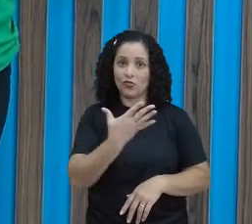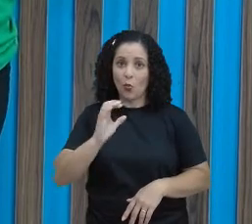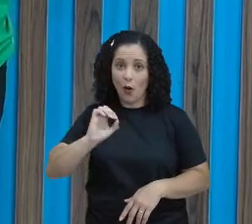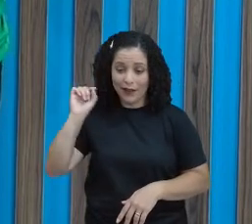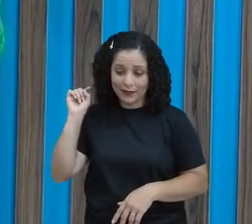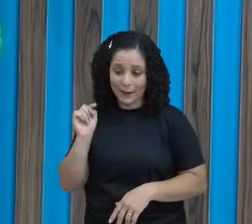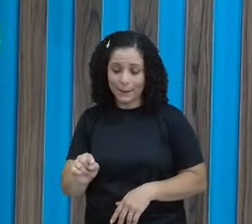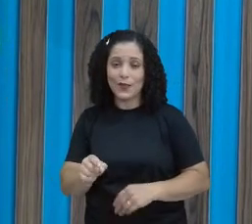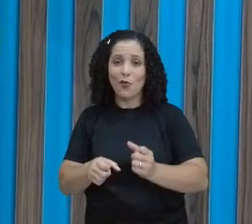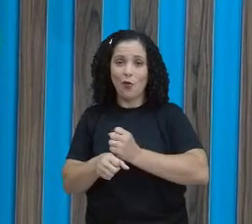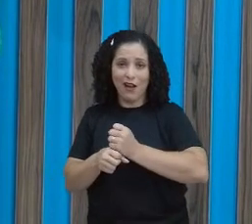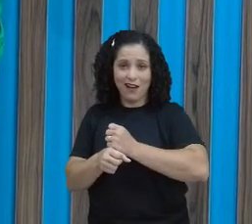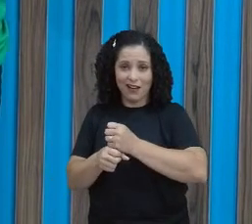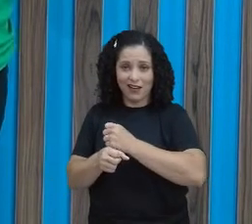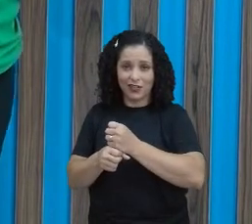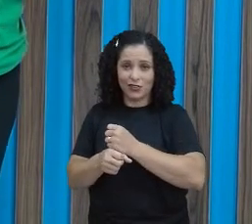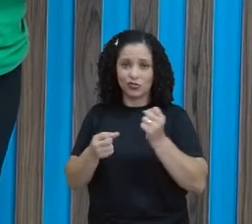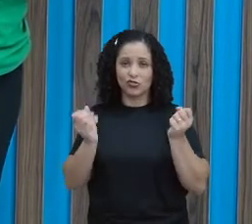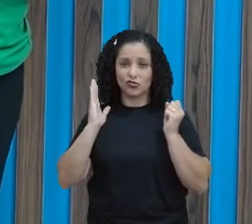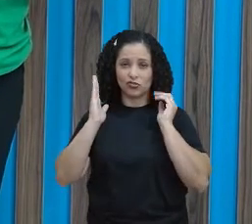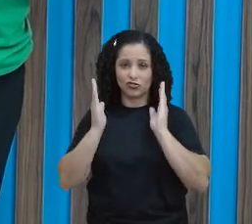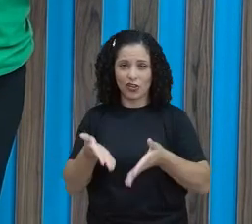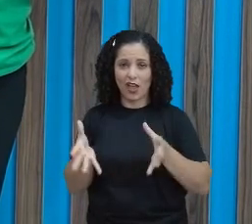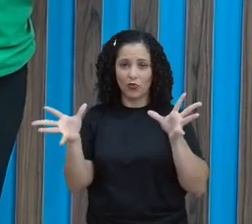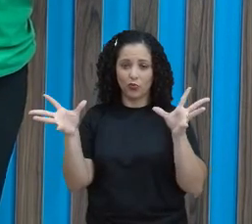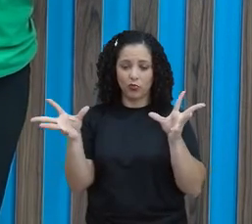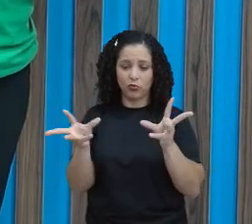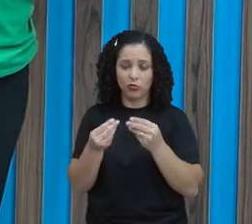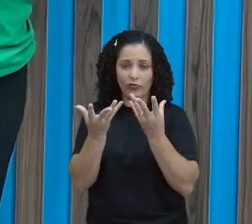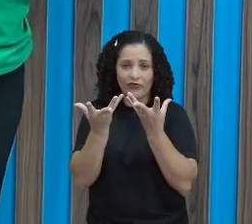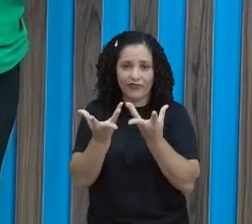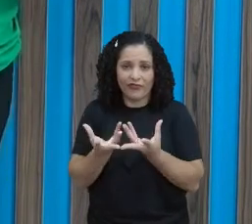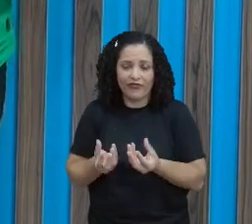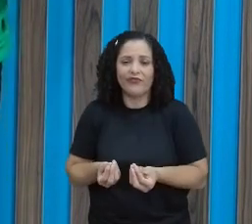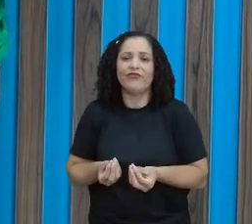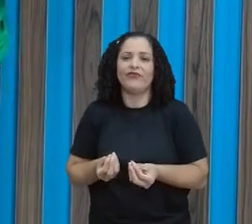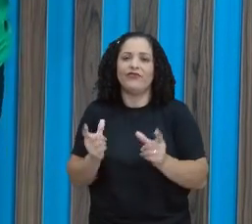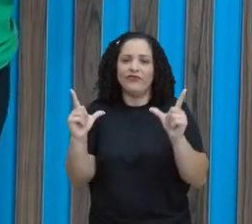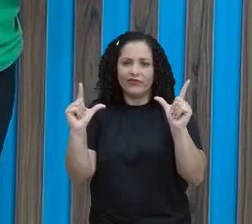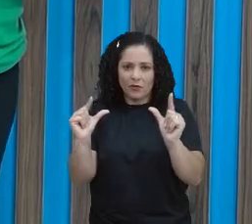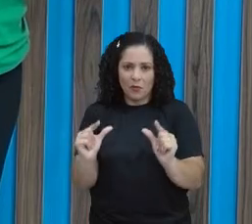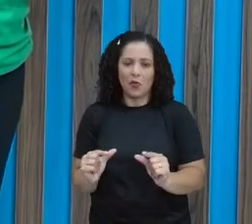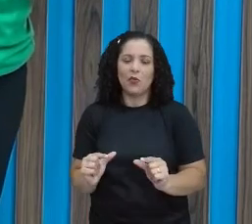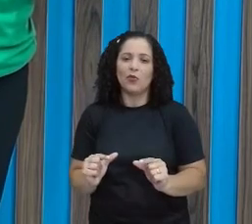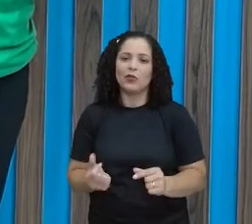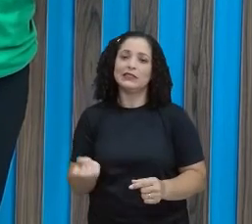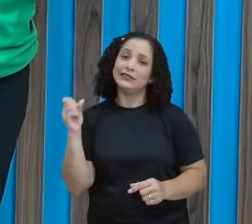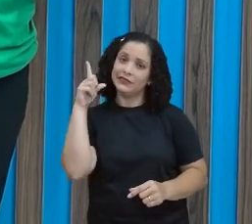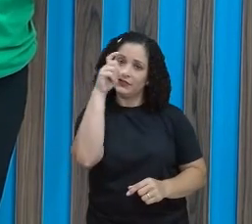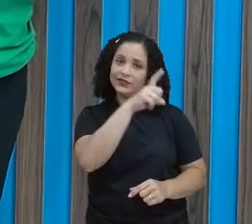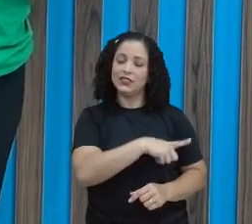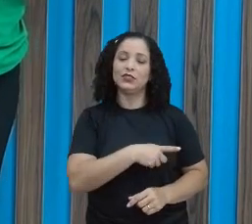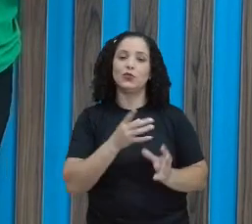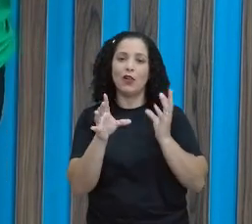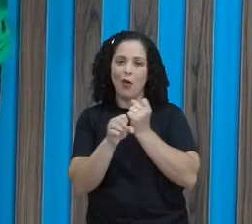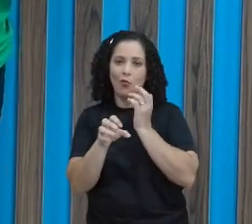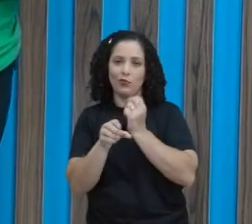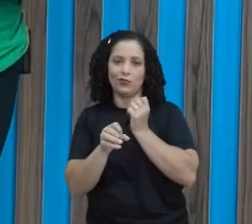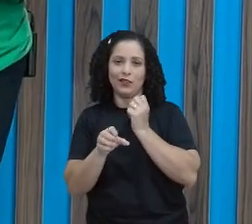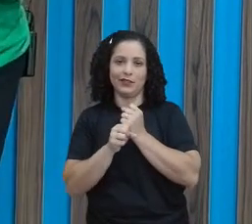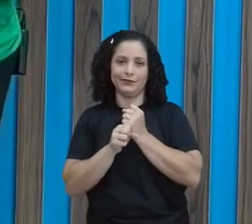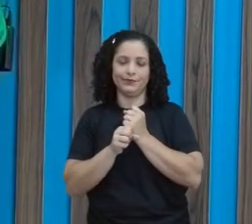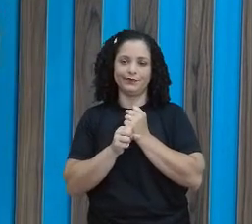está tão no finalzinho, está perdendo tão pouco esse radioisótopo ali, que também fica difícil a medição.